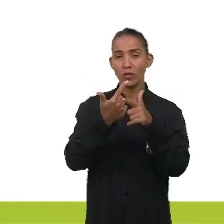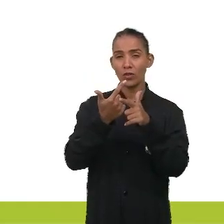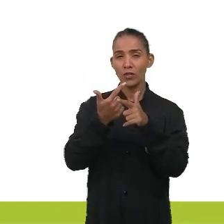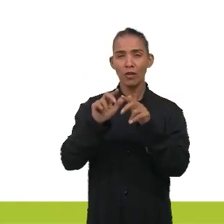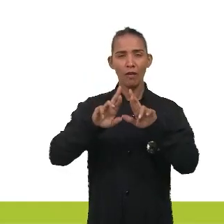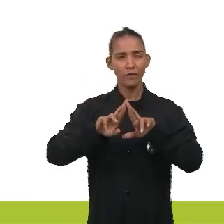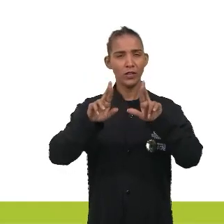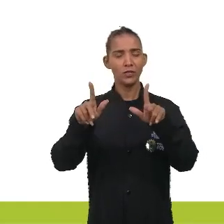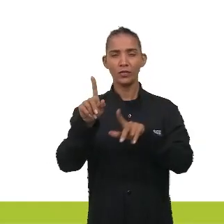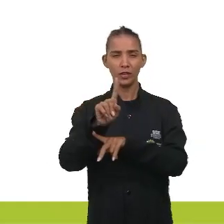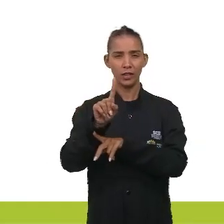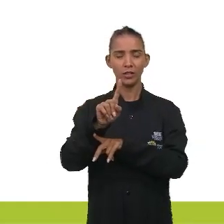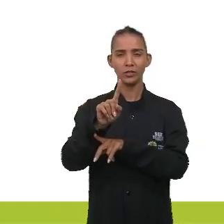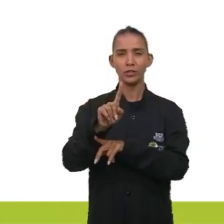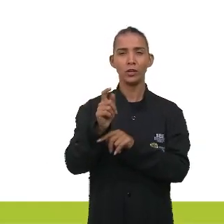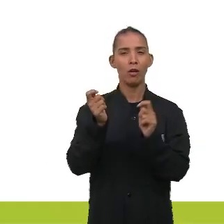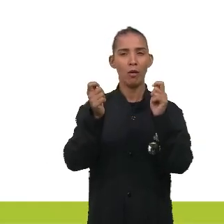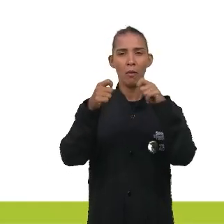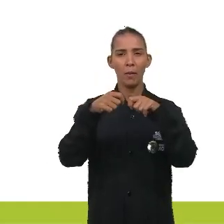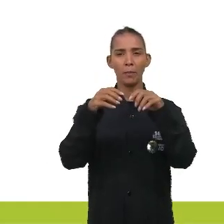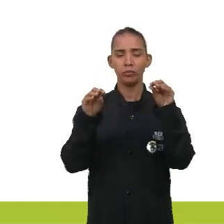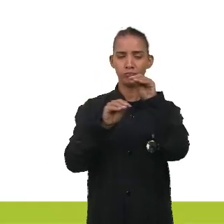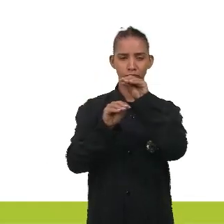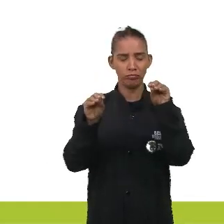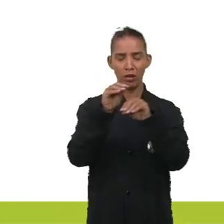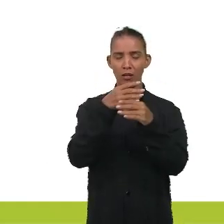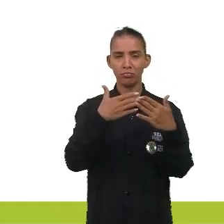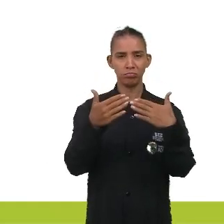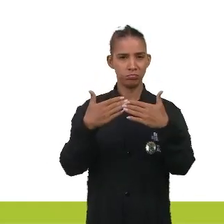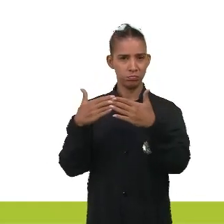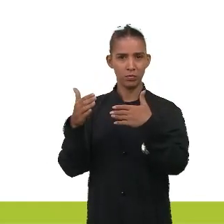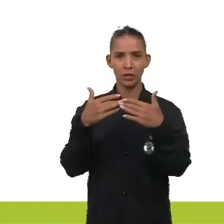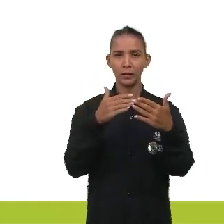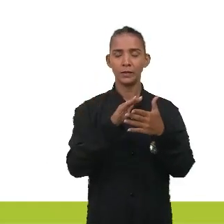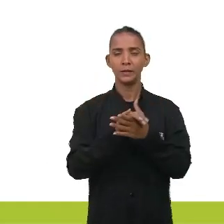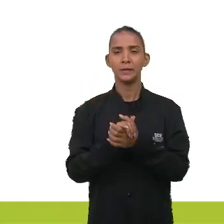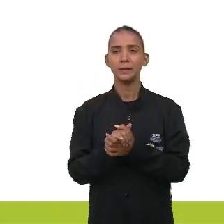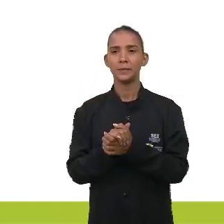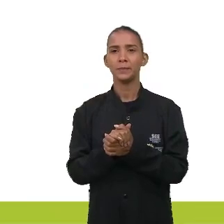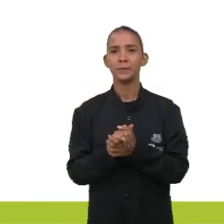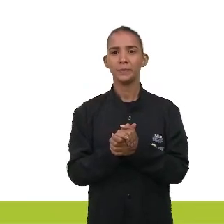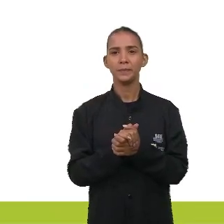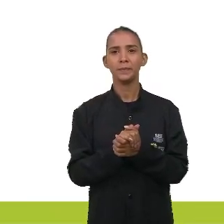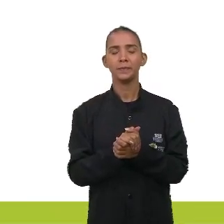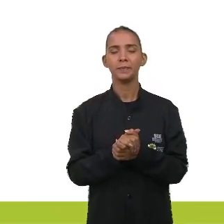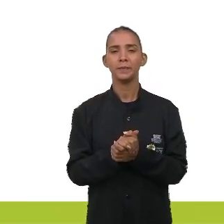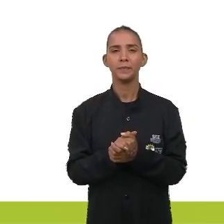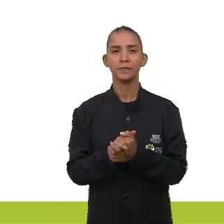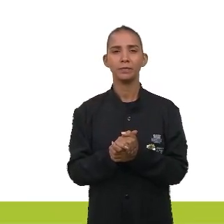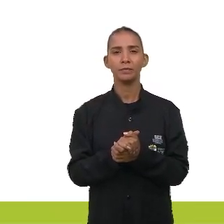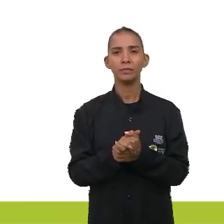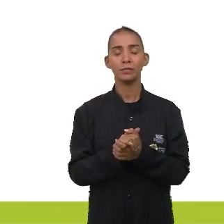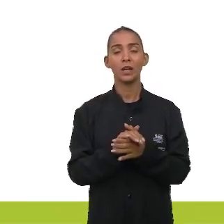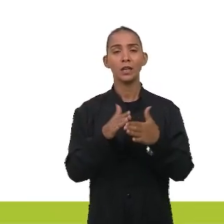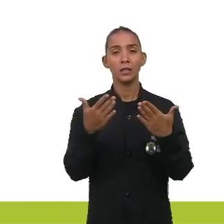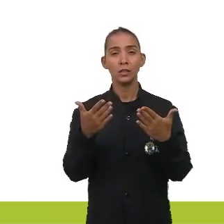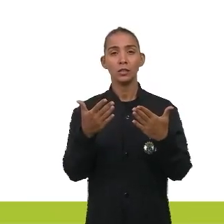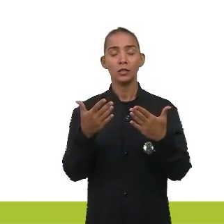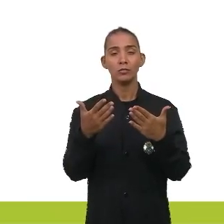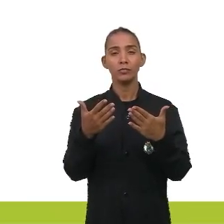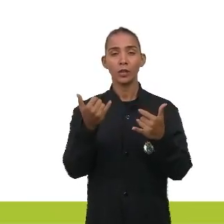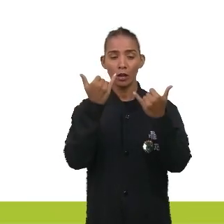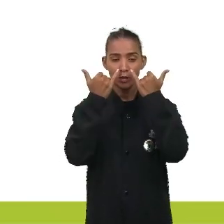importante, que se eu trocar um carrinho por outro, que já estão pintados, não gera um brinquedo novo. Com base nessas